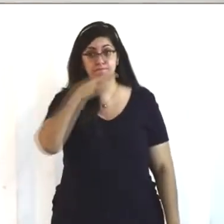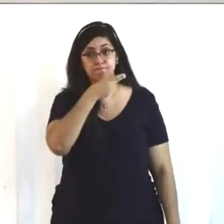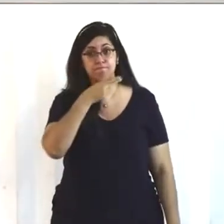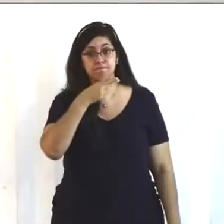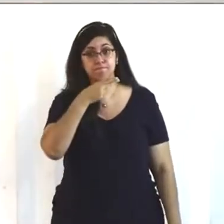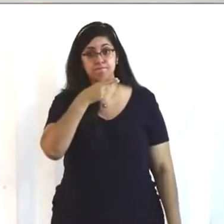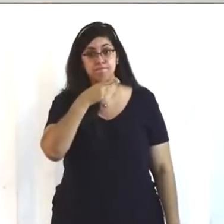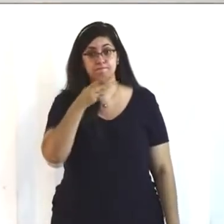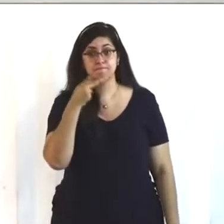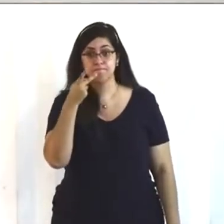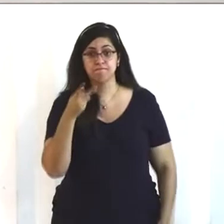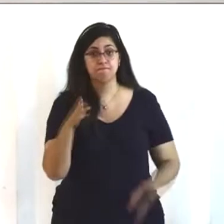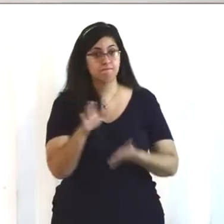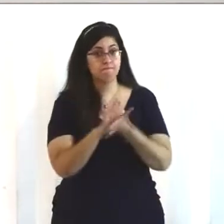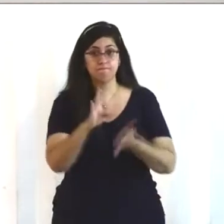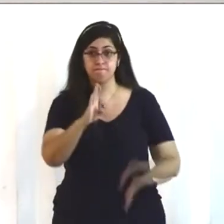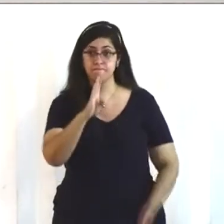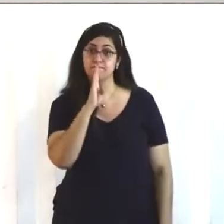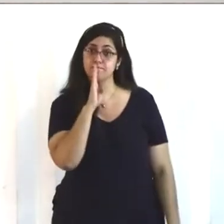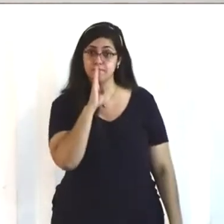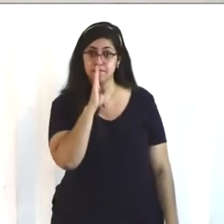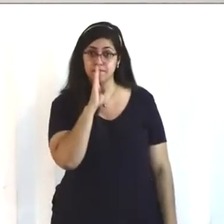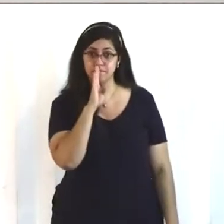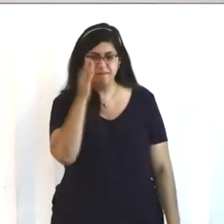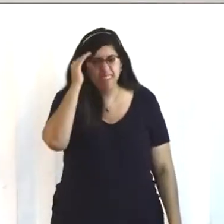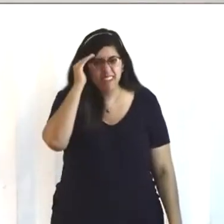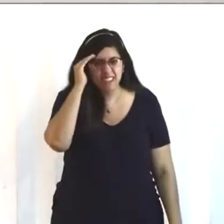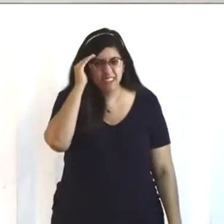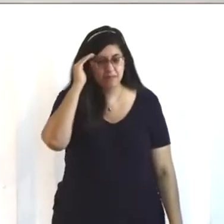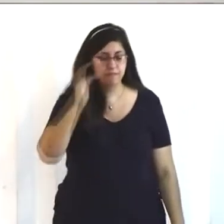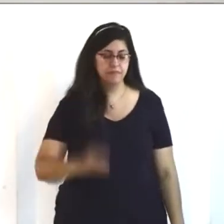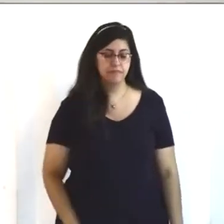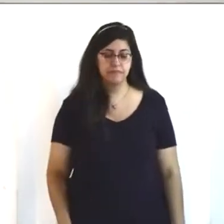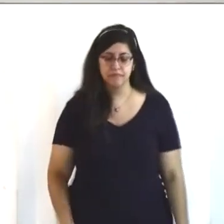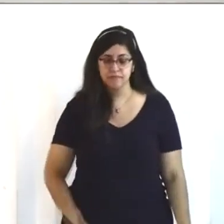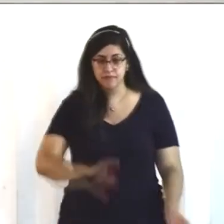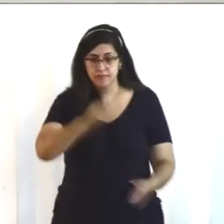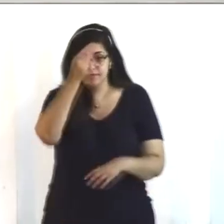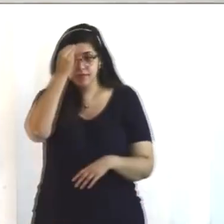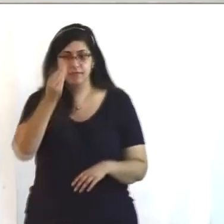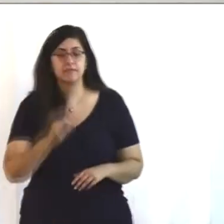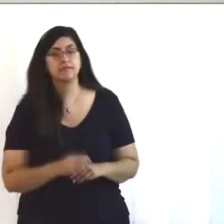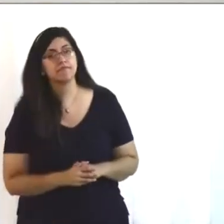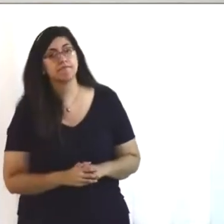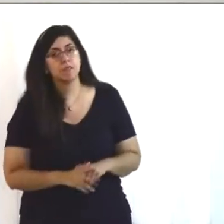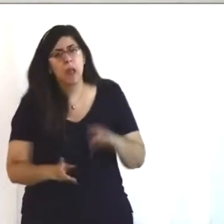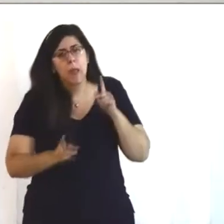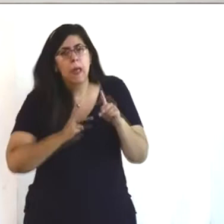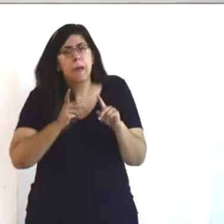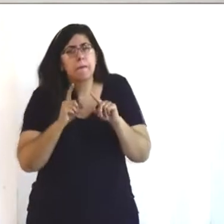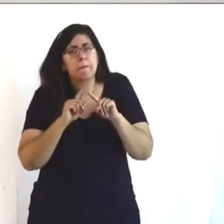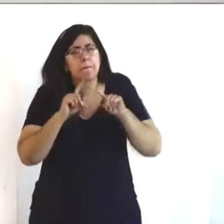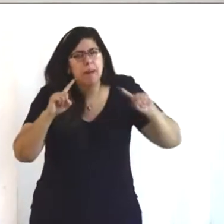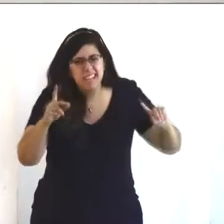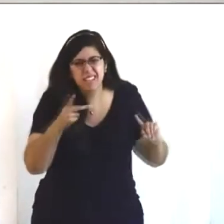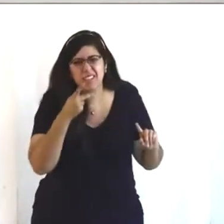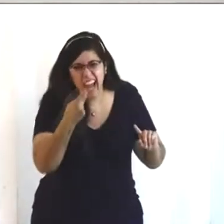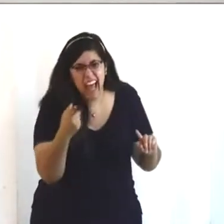silêncio. Então, a princípio, negar necessariamente por